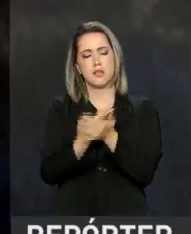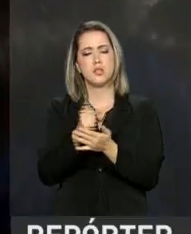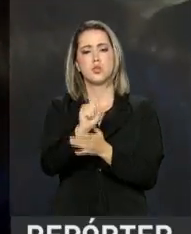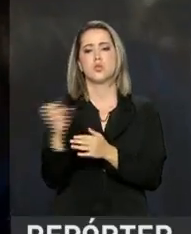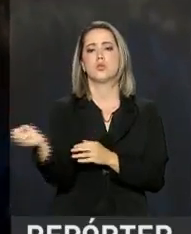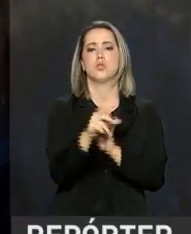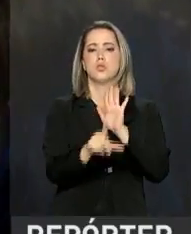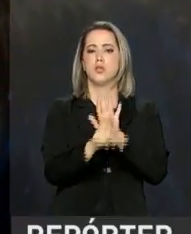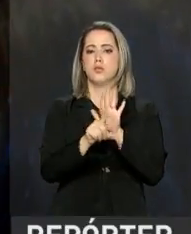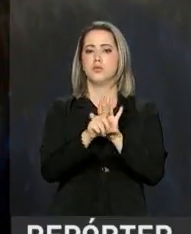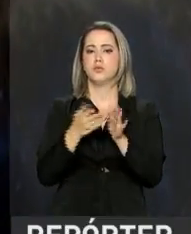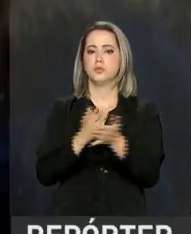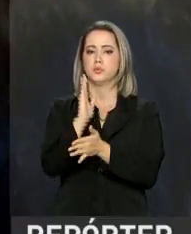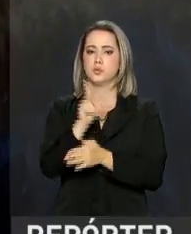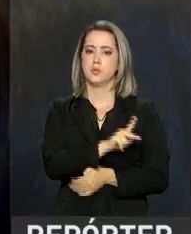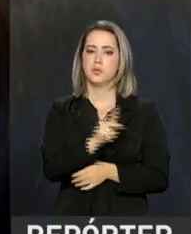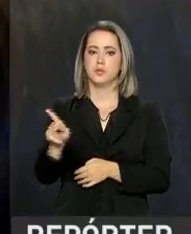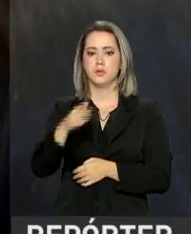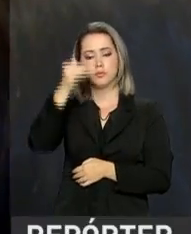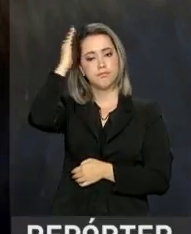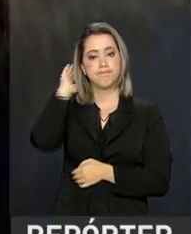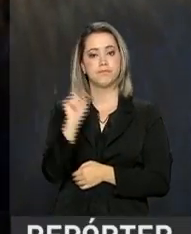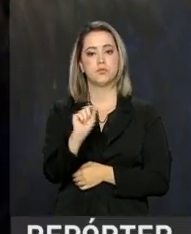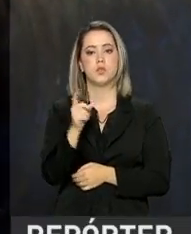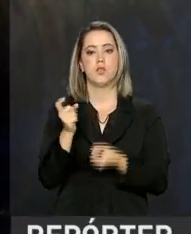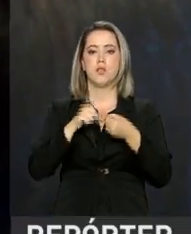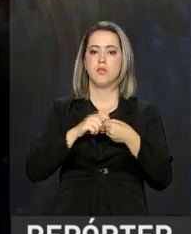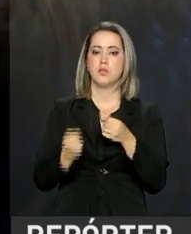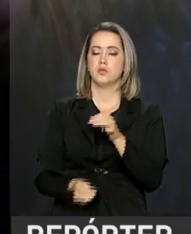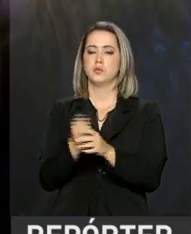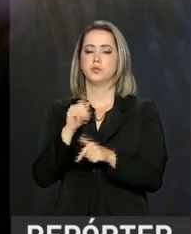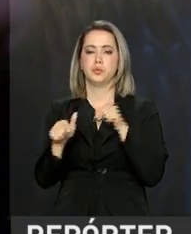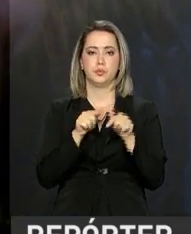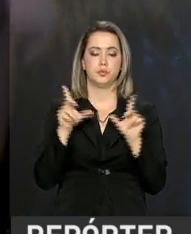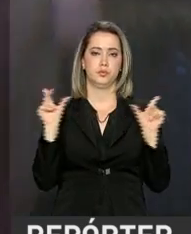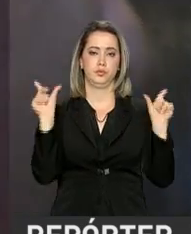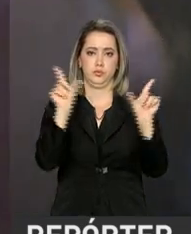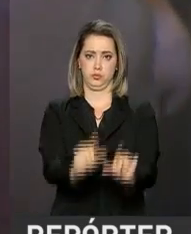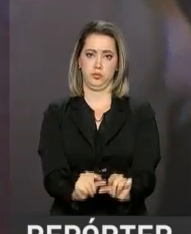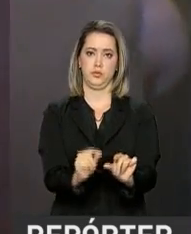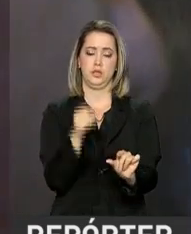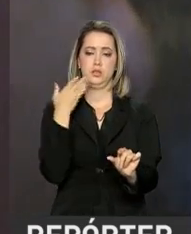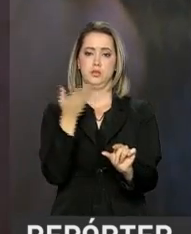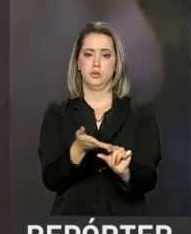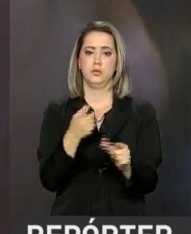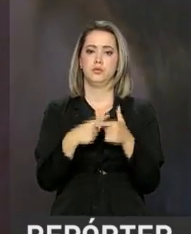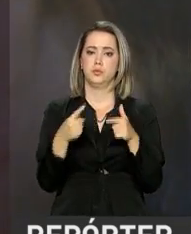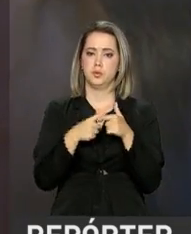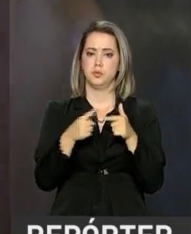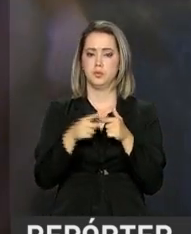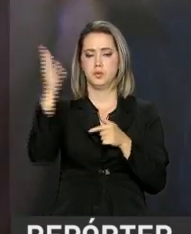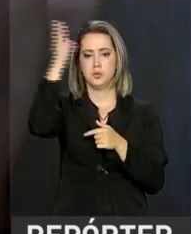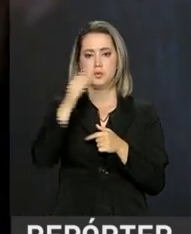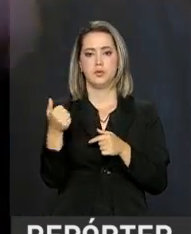lei aprovada no Senado, claro, e sancionada pelo presidente da República, ela já volta a gerar emprego e reduz esse grande problema do Brasil